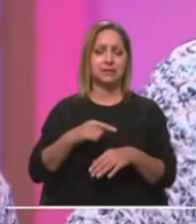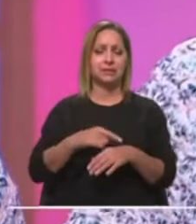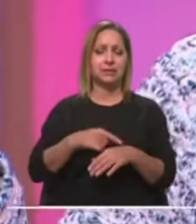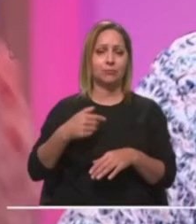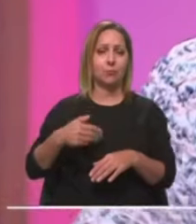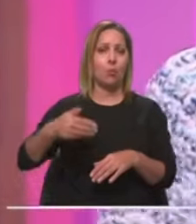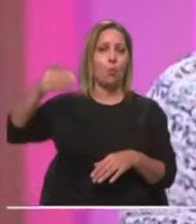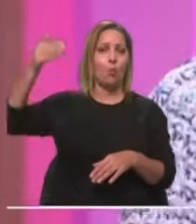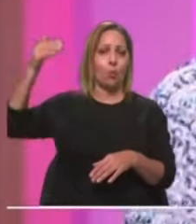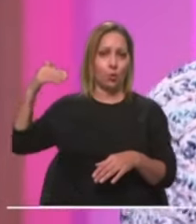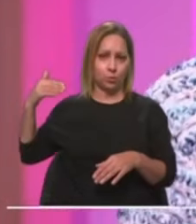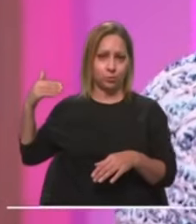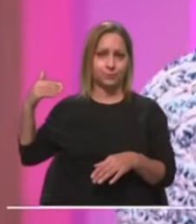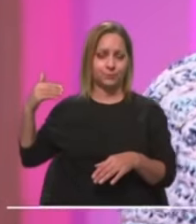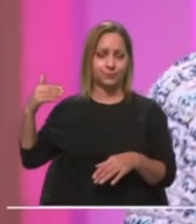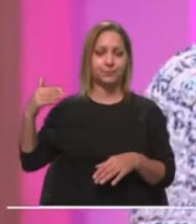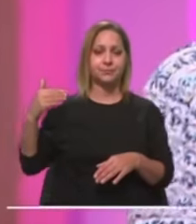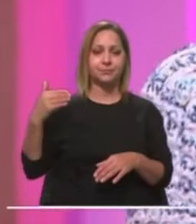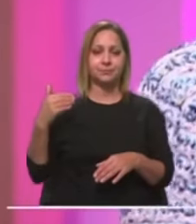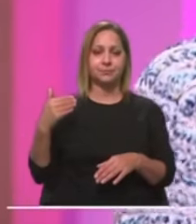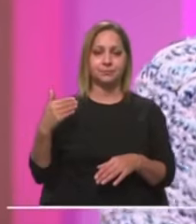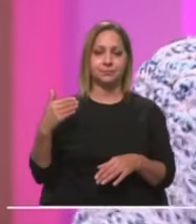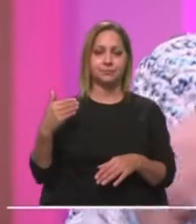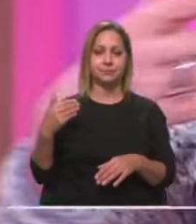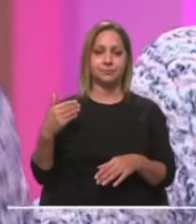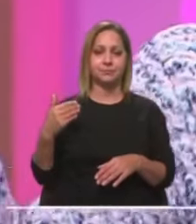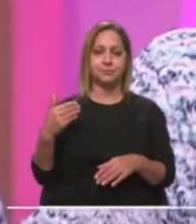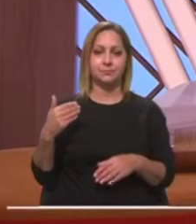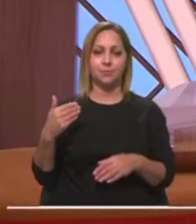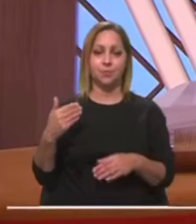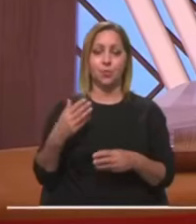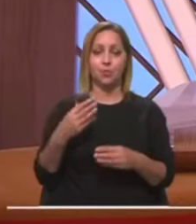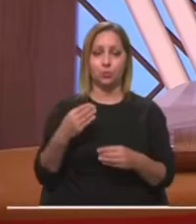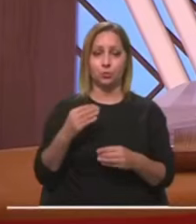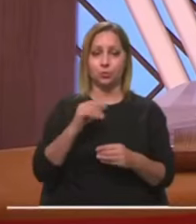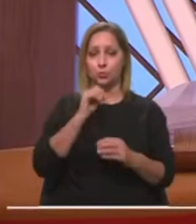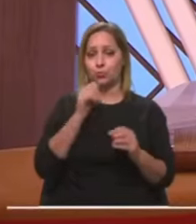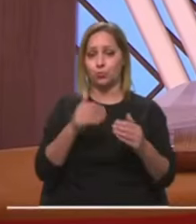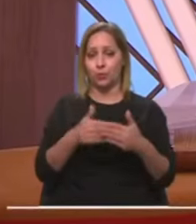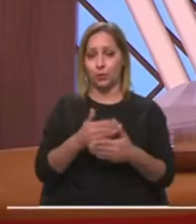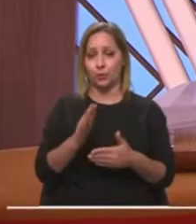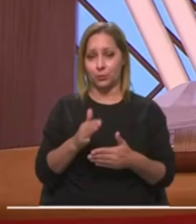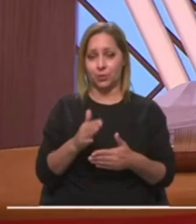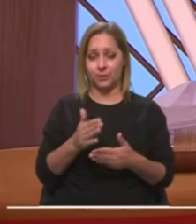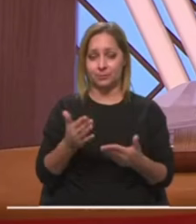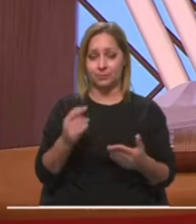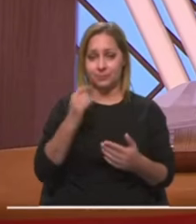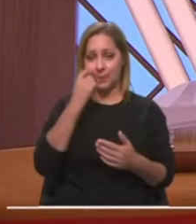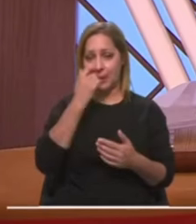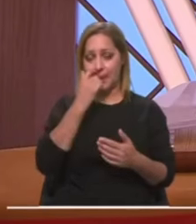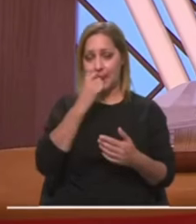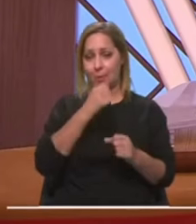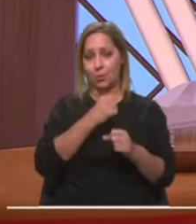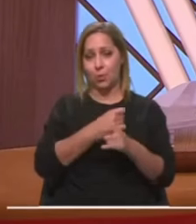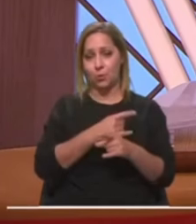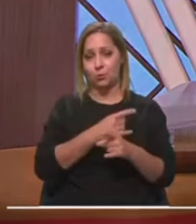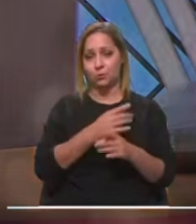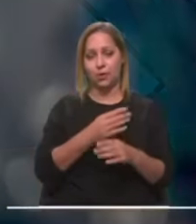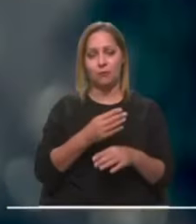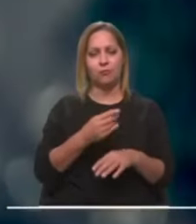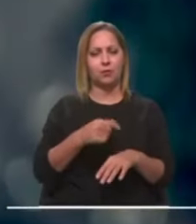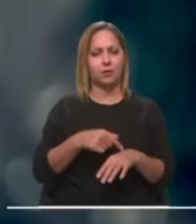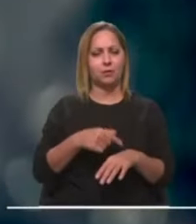tempo quer dizer uma parte uma parte deles já morreram os outros quer dizer já foi há T